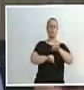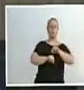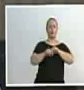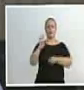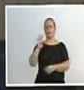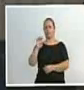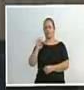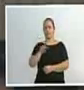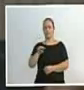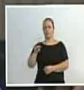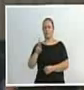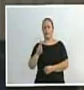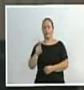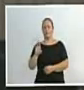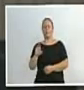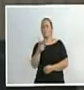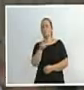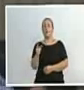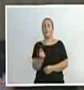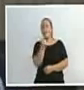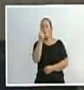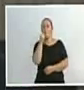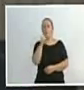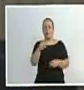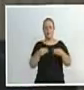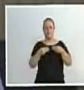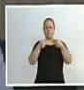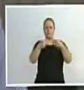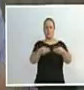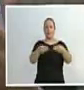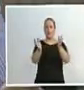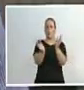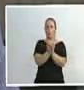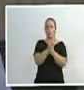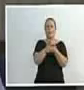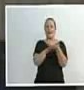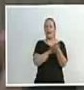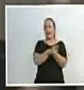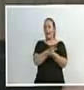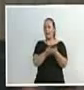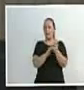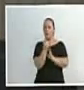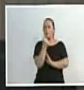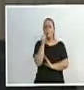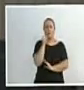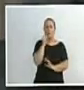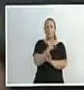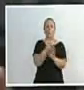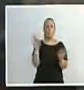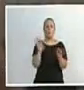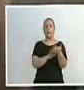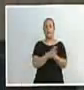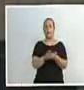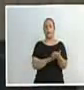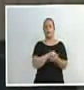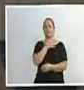uma mulher, né, nos ministérios e na equipe, até o momento escalada, infelizmente, parece que não terá uma mulher. Então,